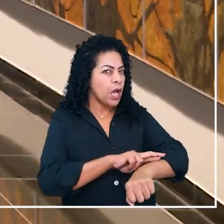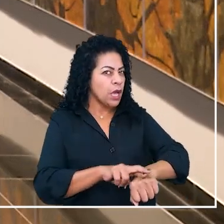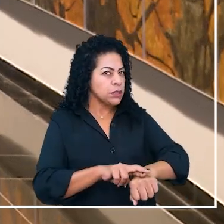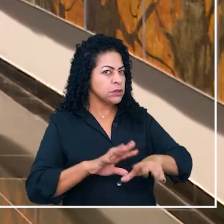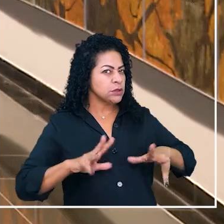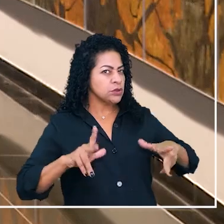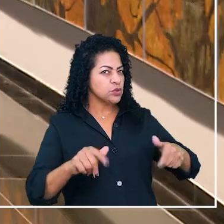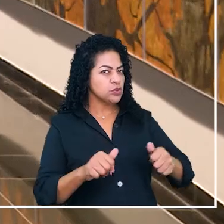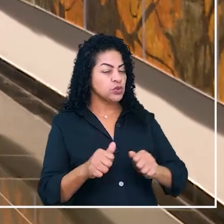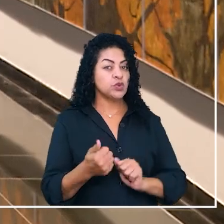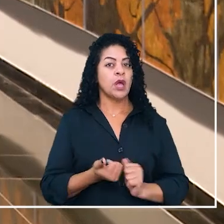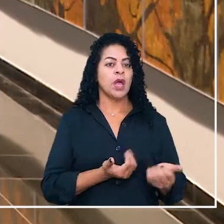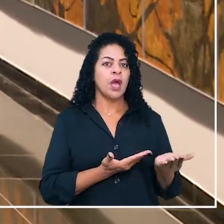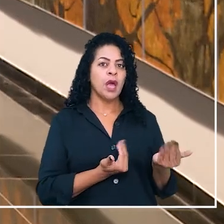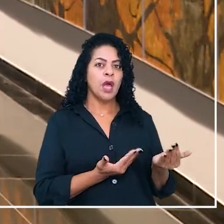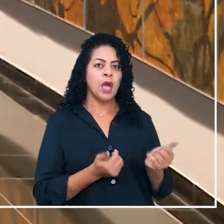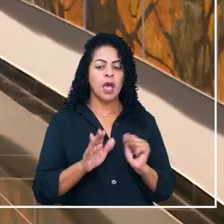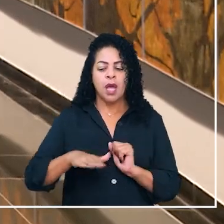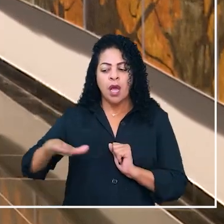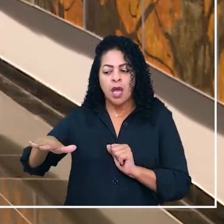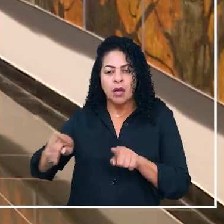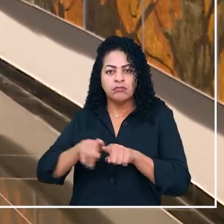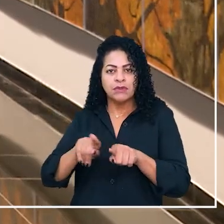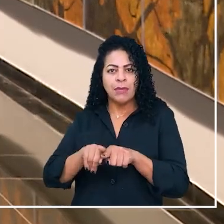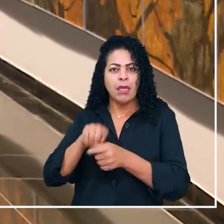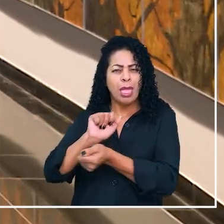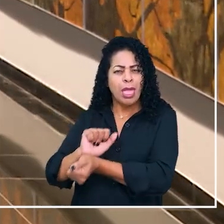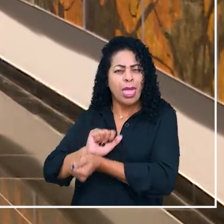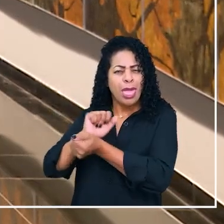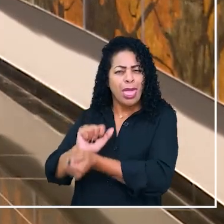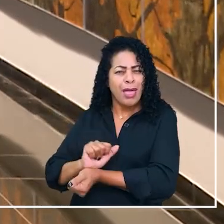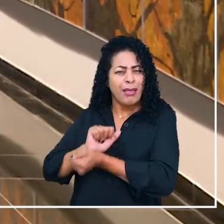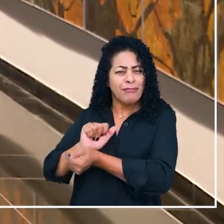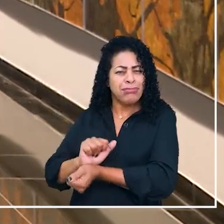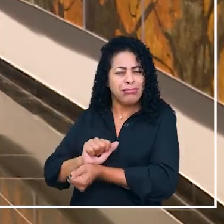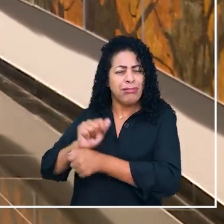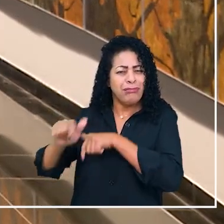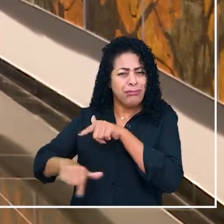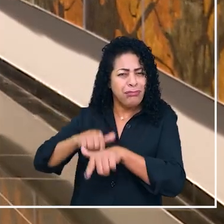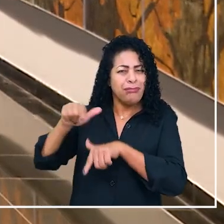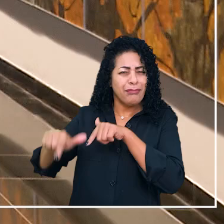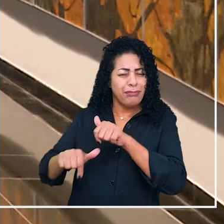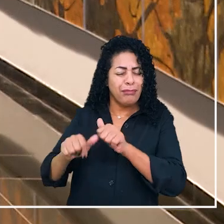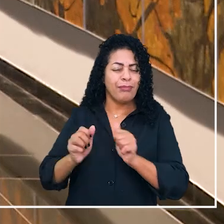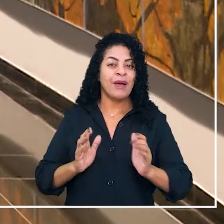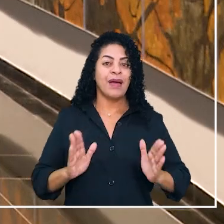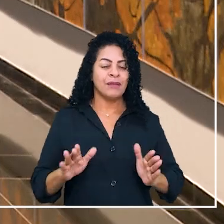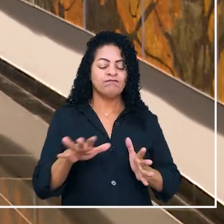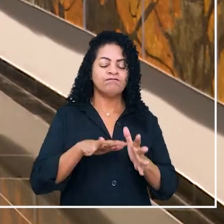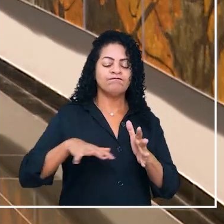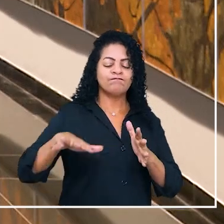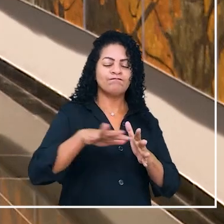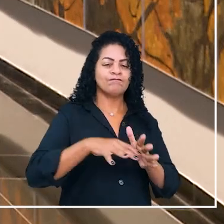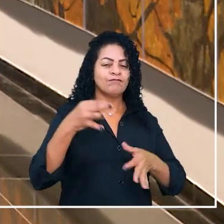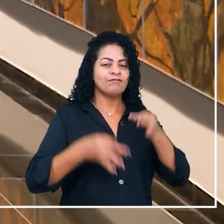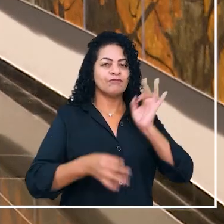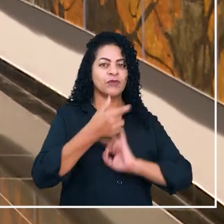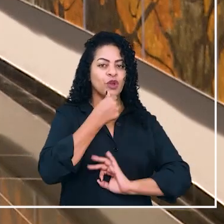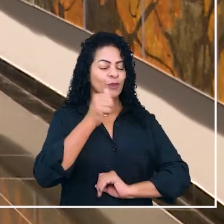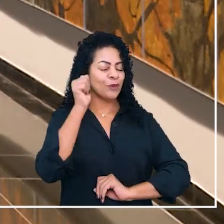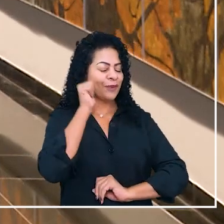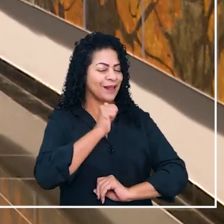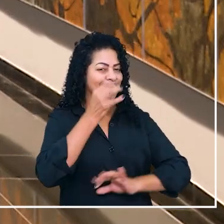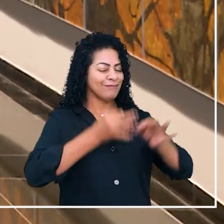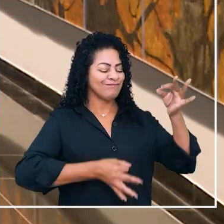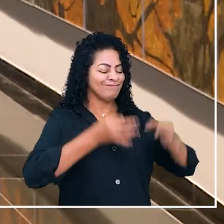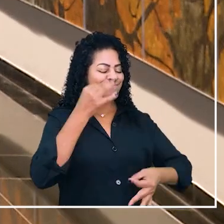diversidade, de infância e adolescência e de trabalho escravo contemporâneo. Por meio dessas iniciativas, juízas e